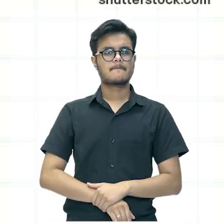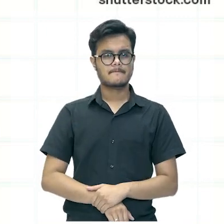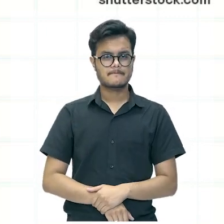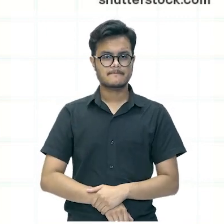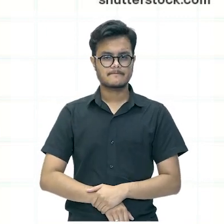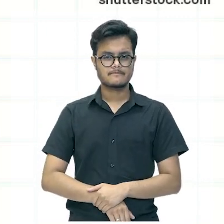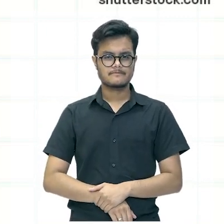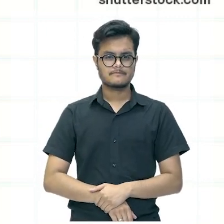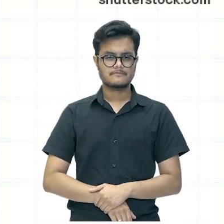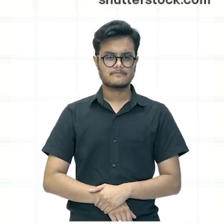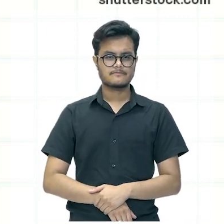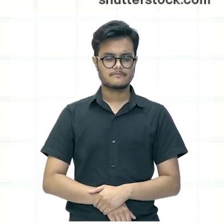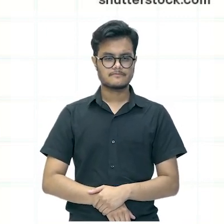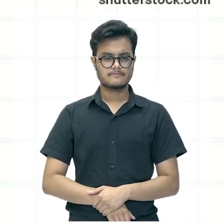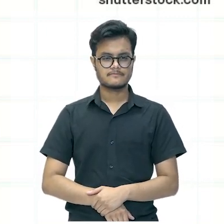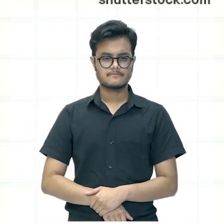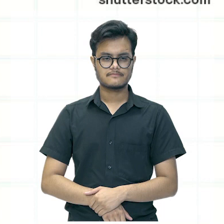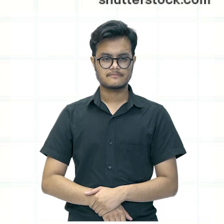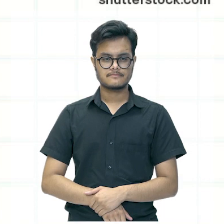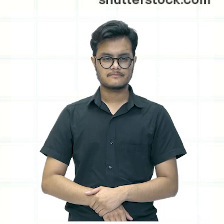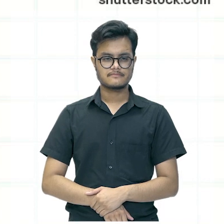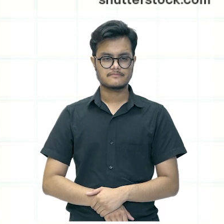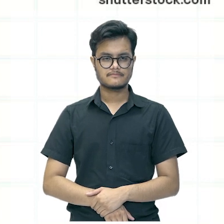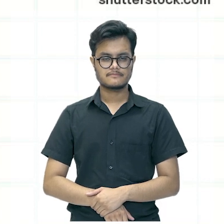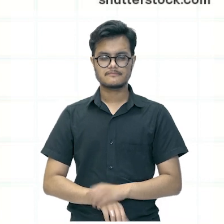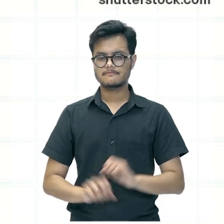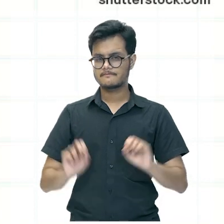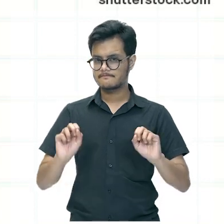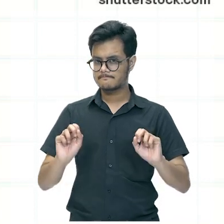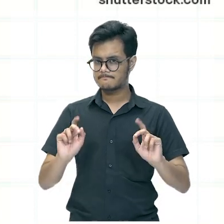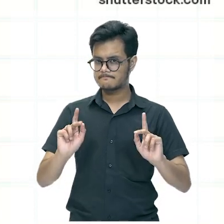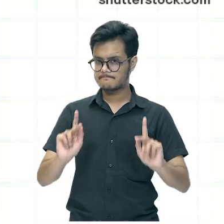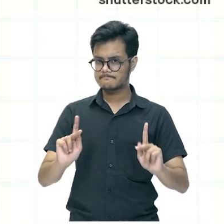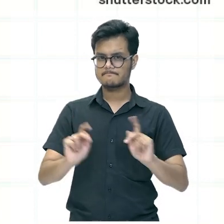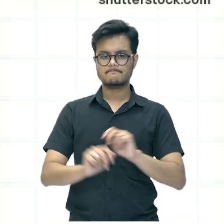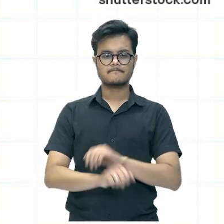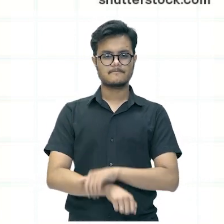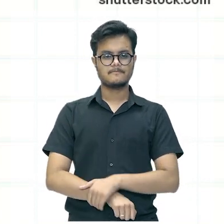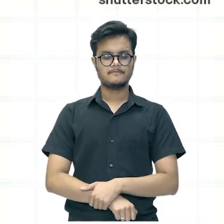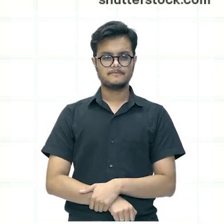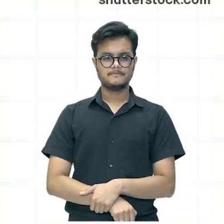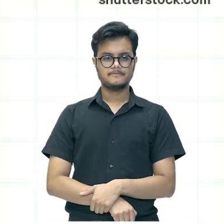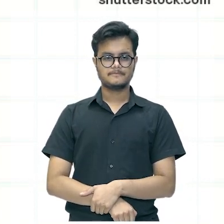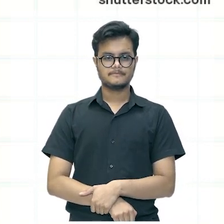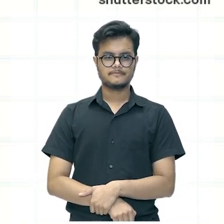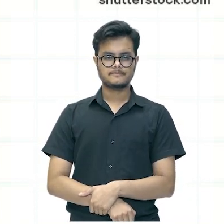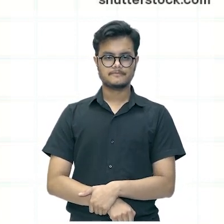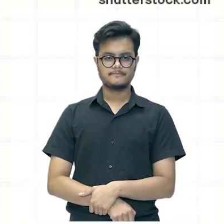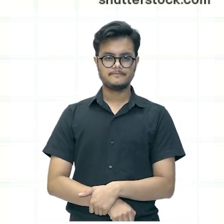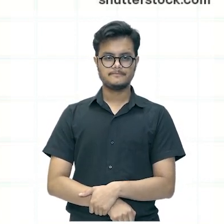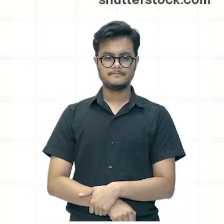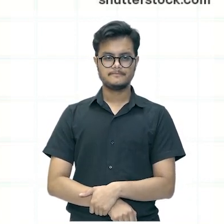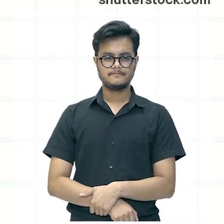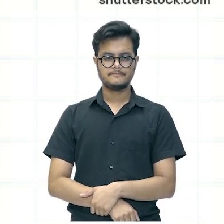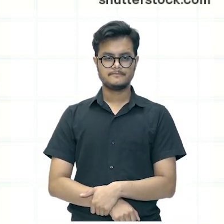né, psicológicos, acompanhamento psicológico, ok? Então,